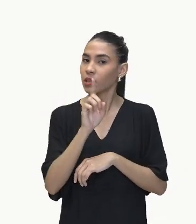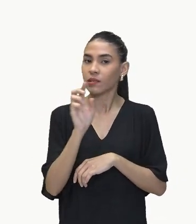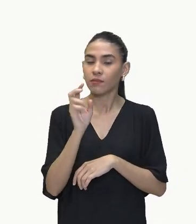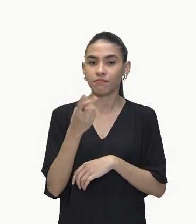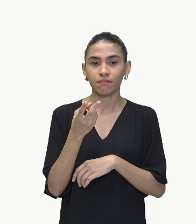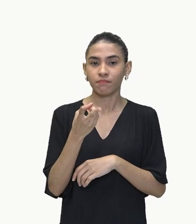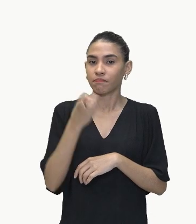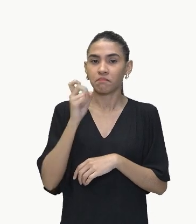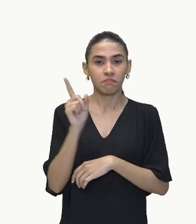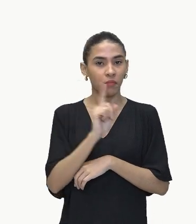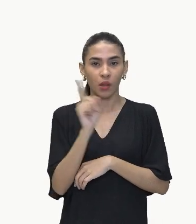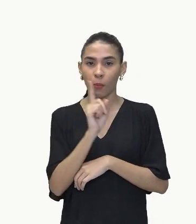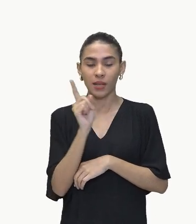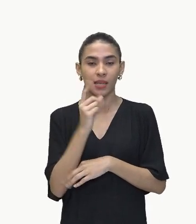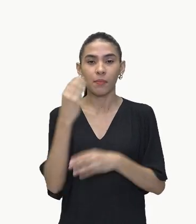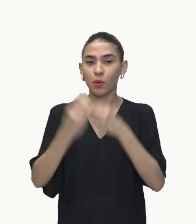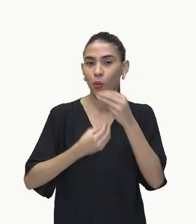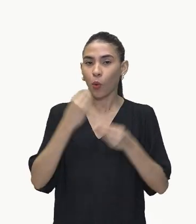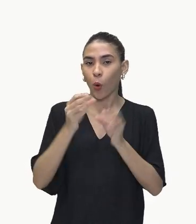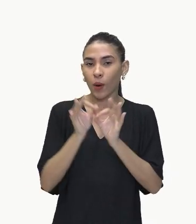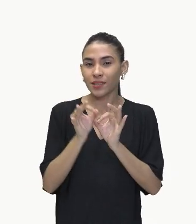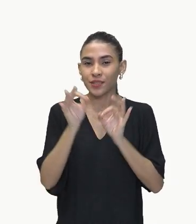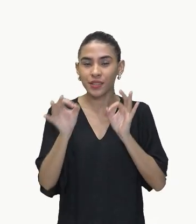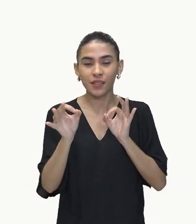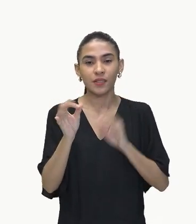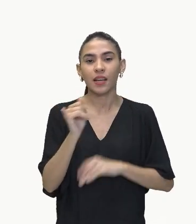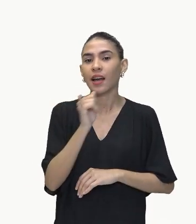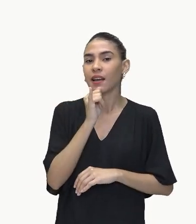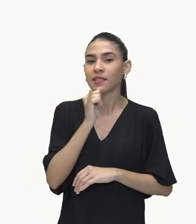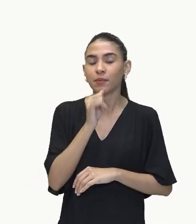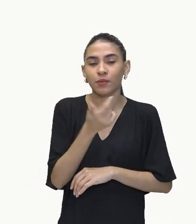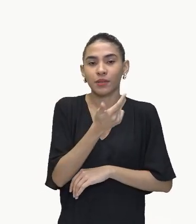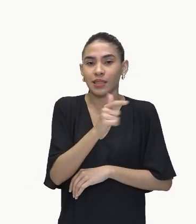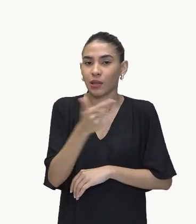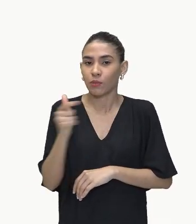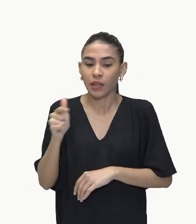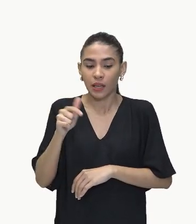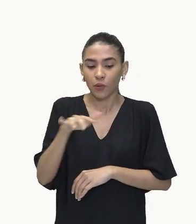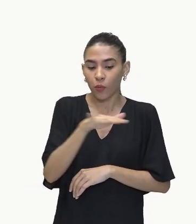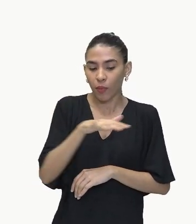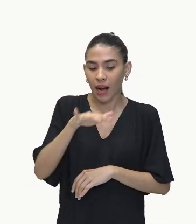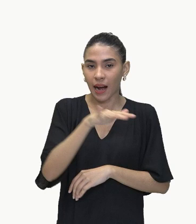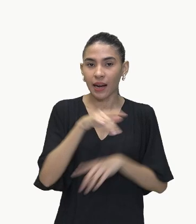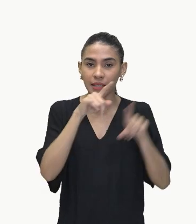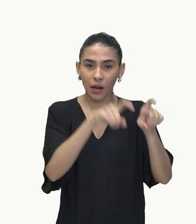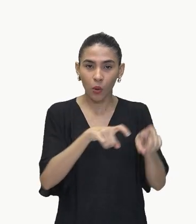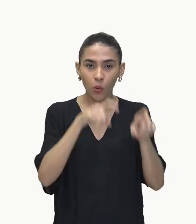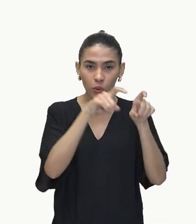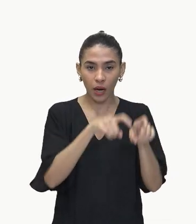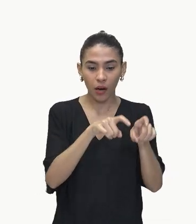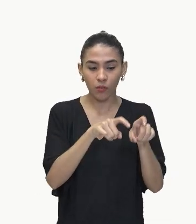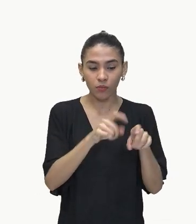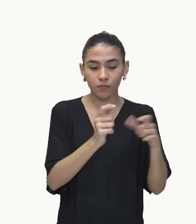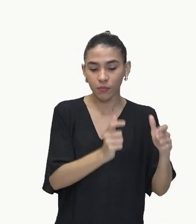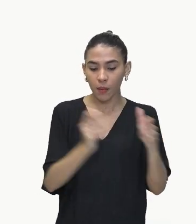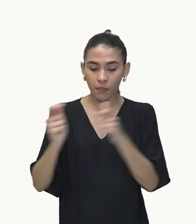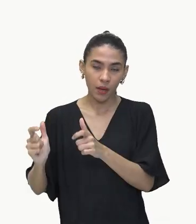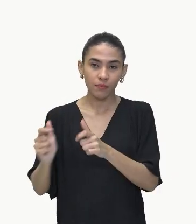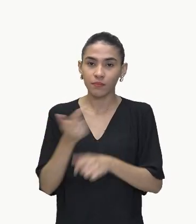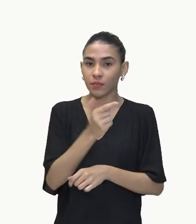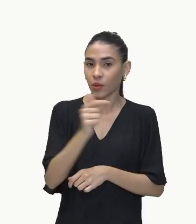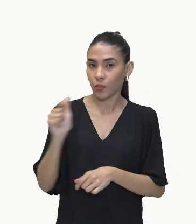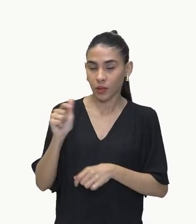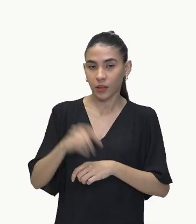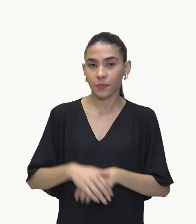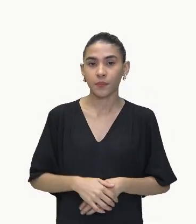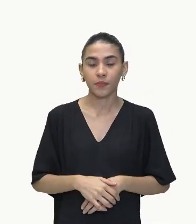a viagem, não tem aquele espaço rural entre uma cidade e outra em determinadas regiões, há